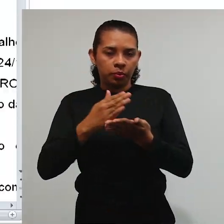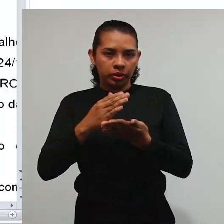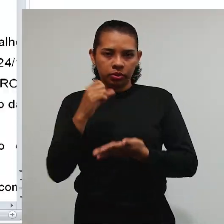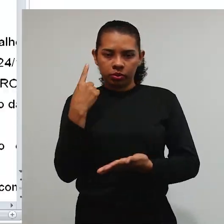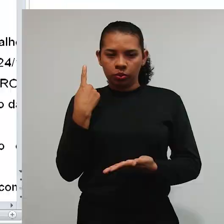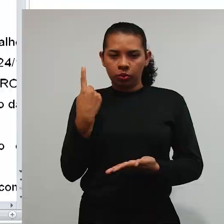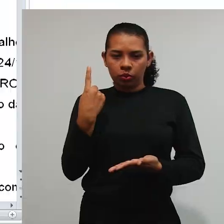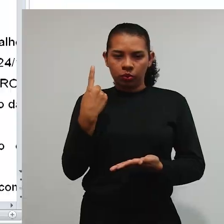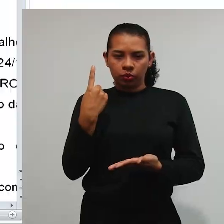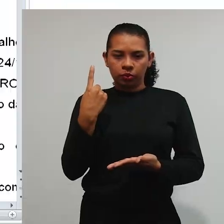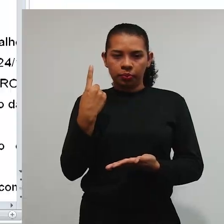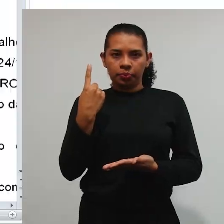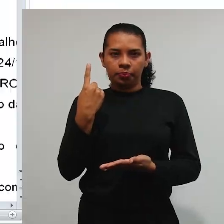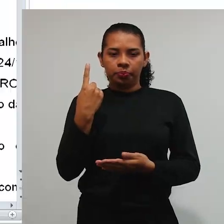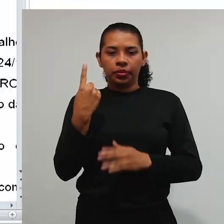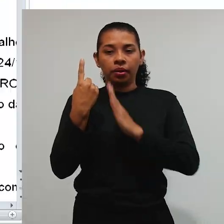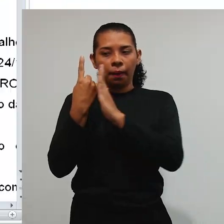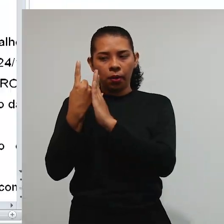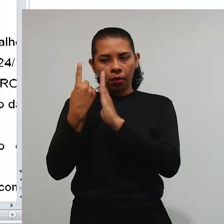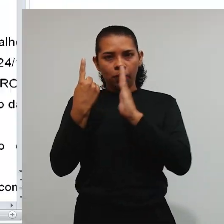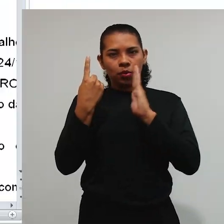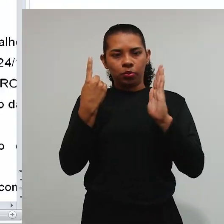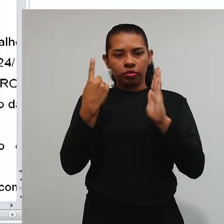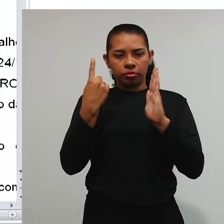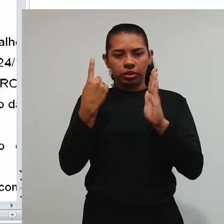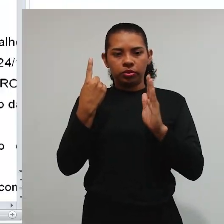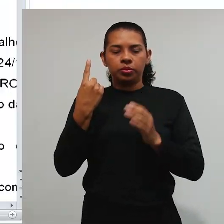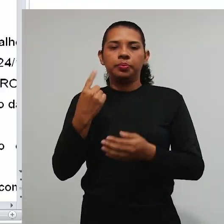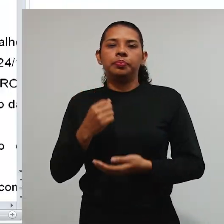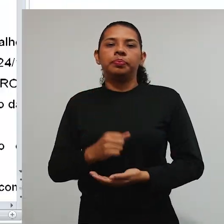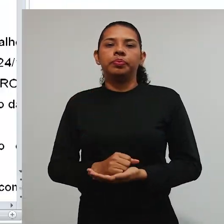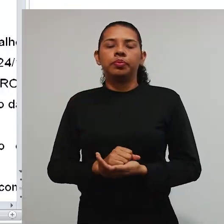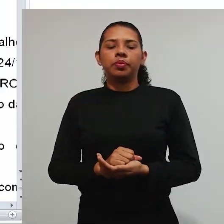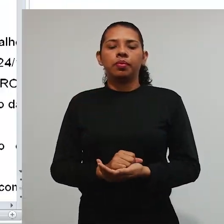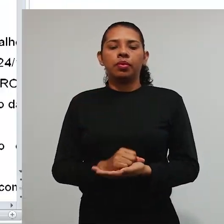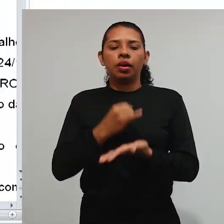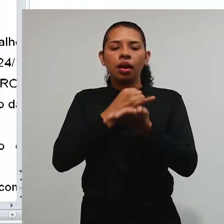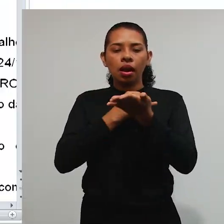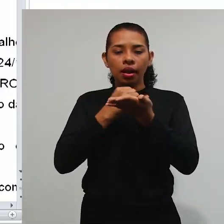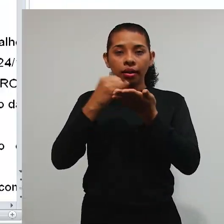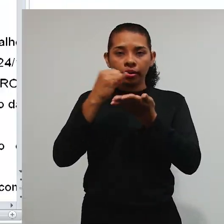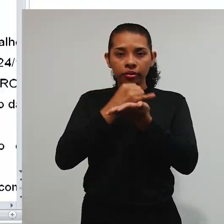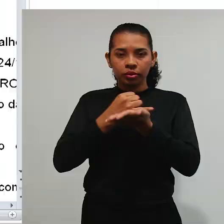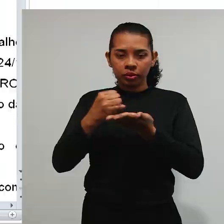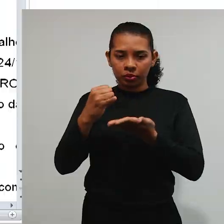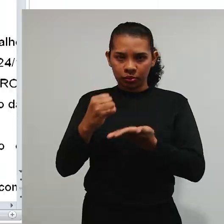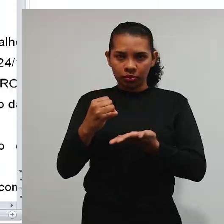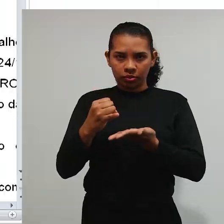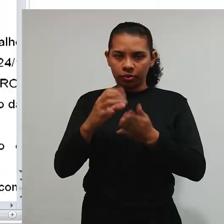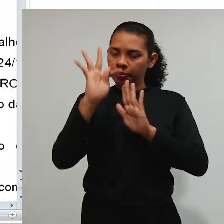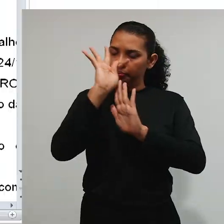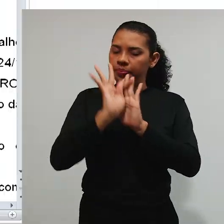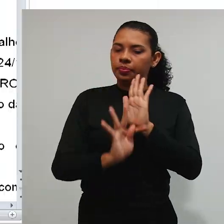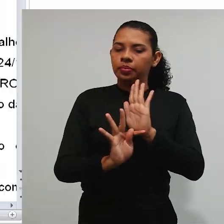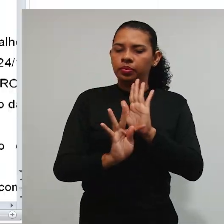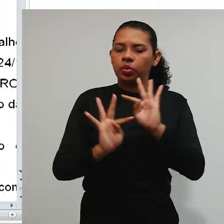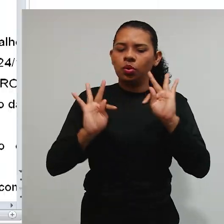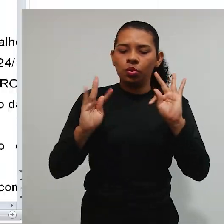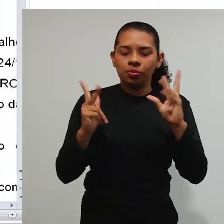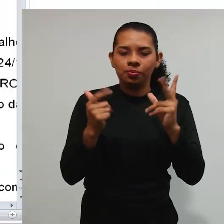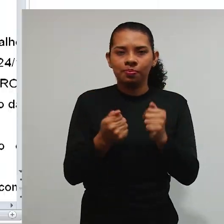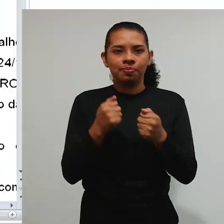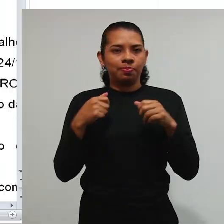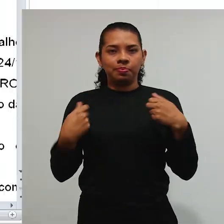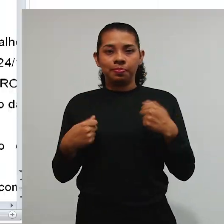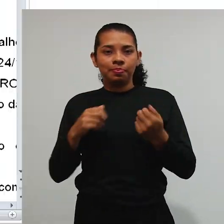eu vou só deixar aqui, ó. O que você coloca? Número 1, algarismo arábico, um espaço e o texto.